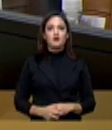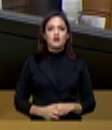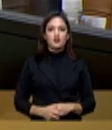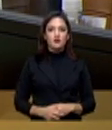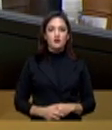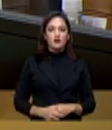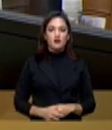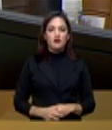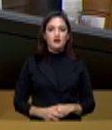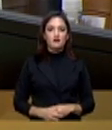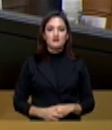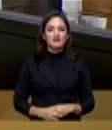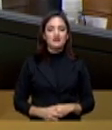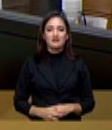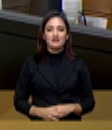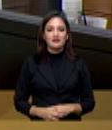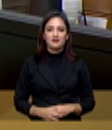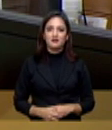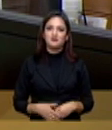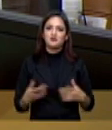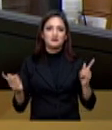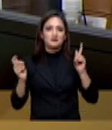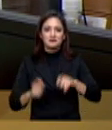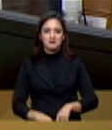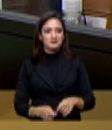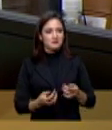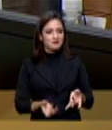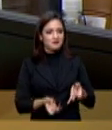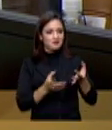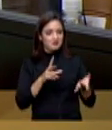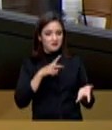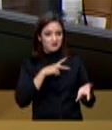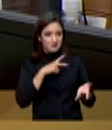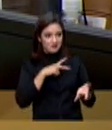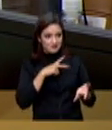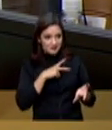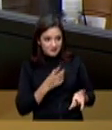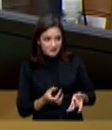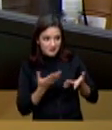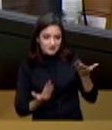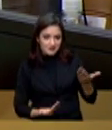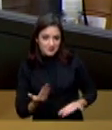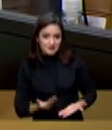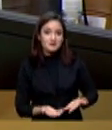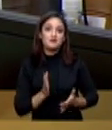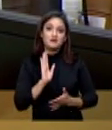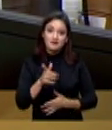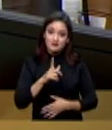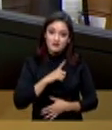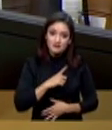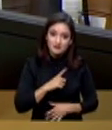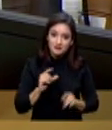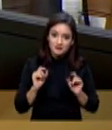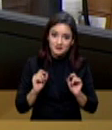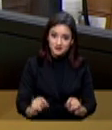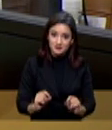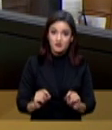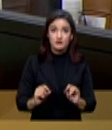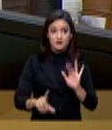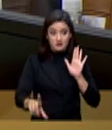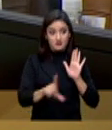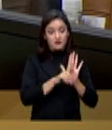a possibilidade de ação dos serviços já existia e era Obrigada pela